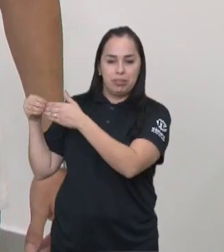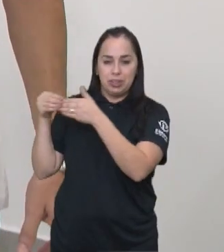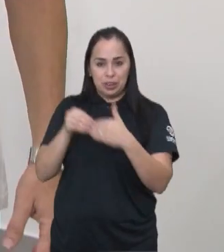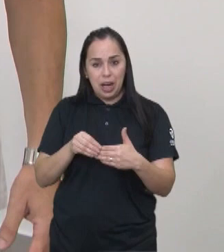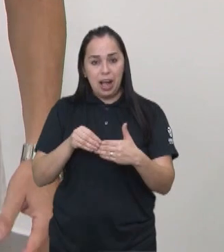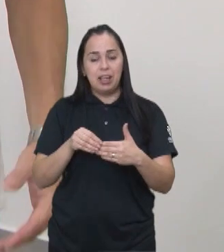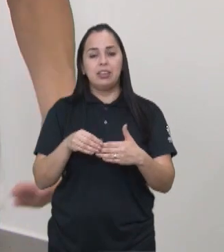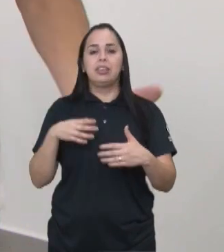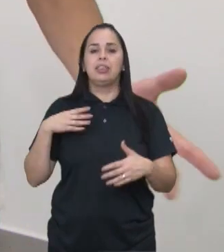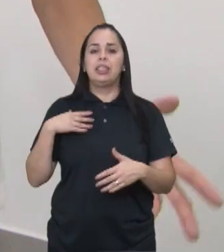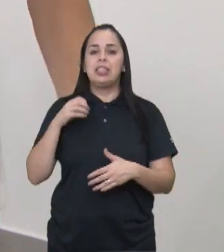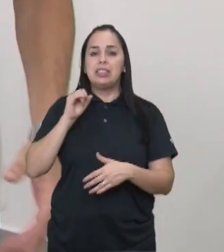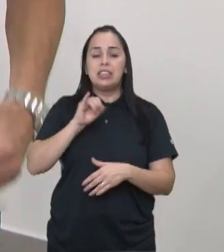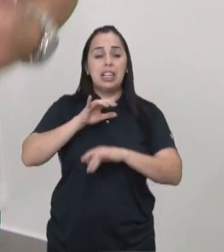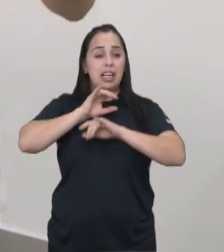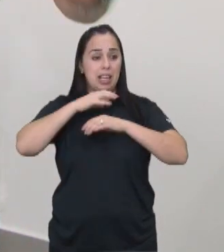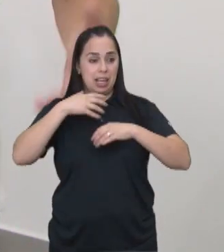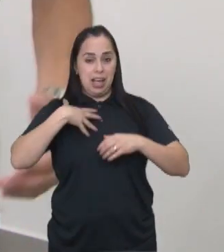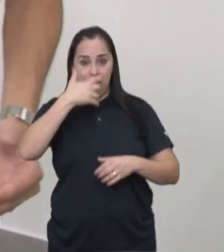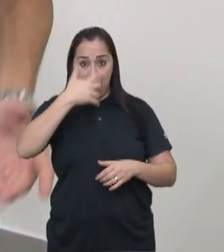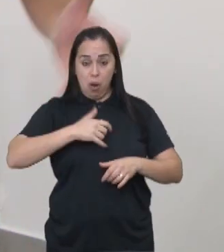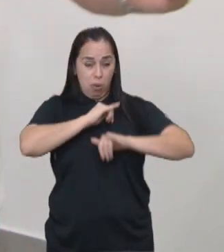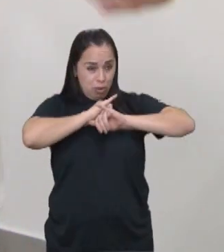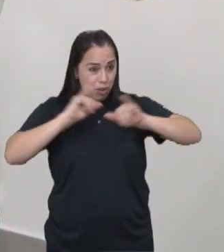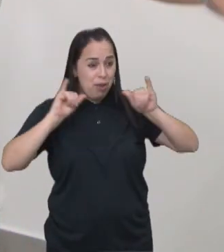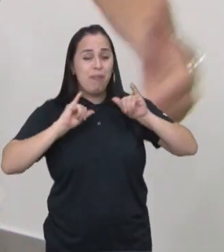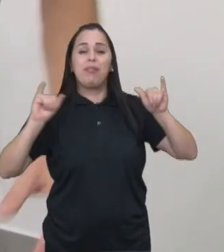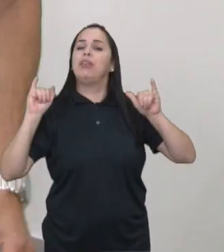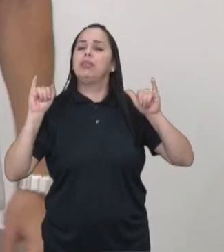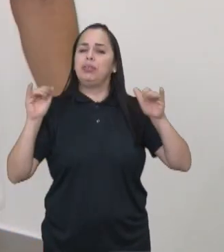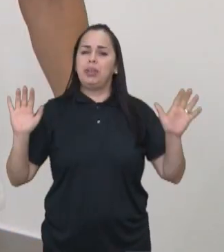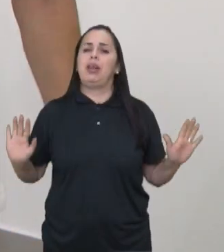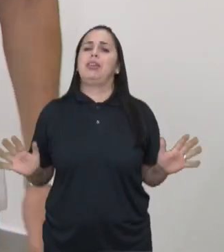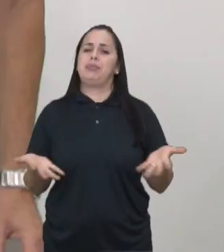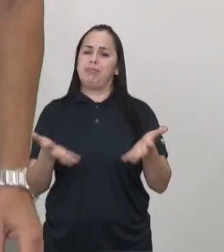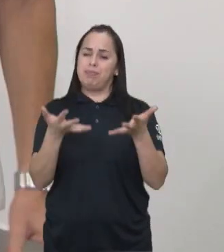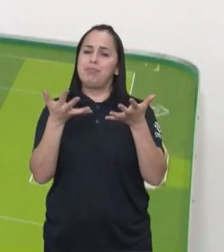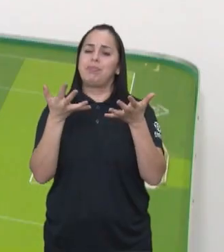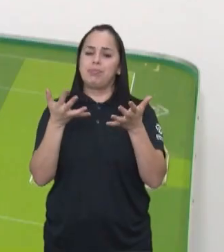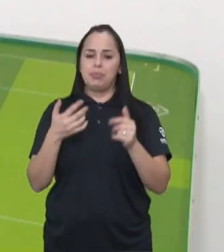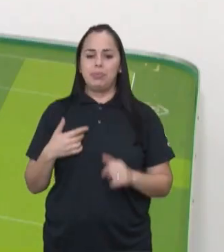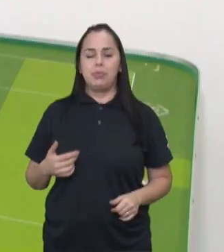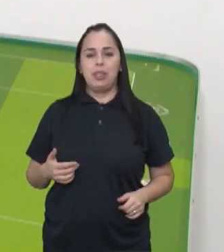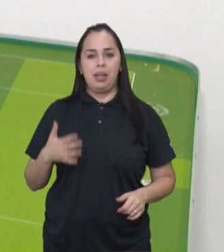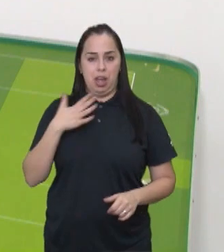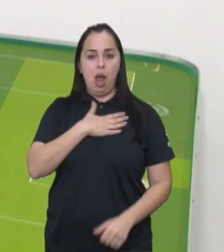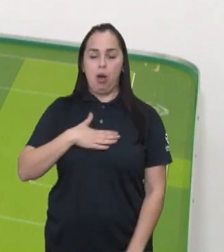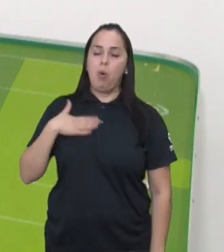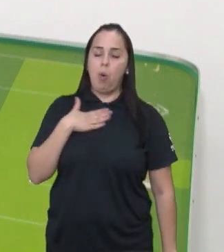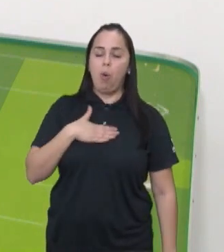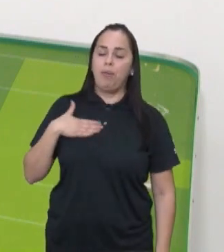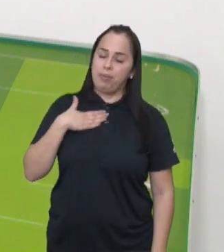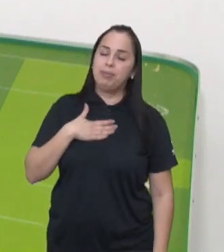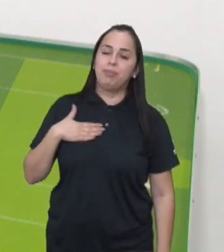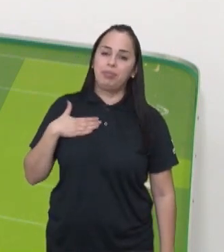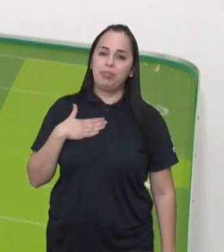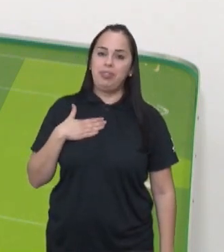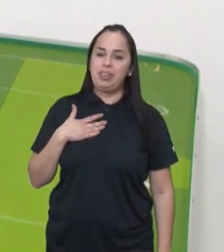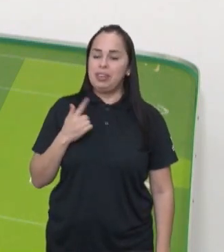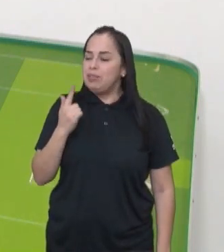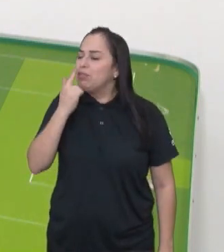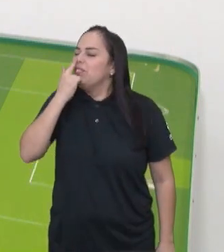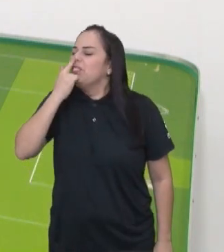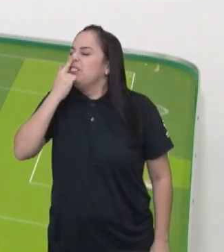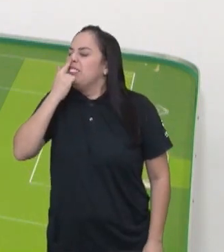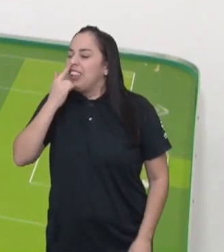vai... continuar divulgando, propagando e incentivando a molecada nova aí. Para mim é muito prazeroso. Eu prefiro mil